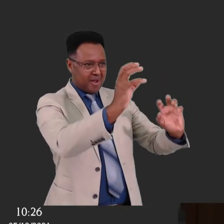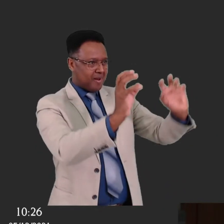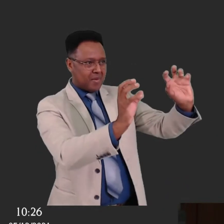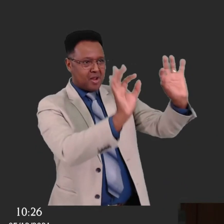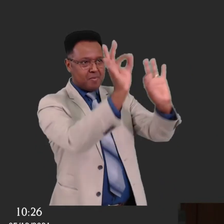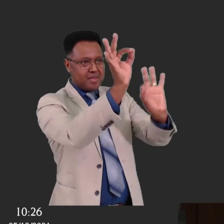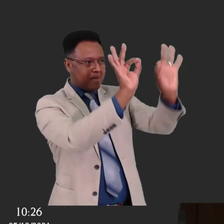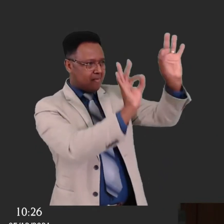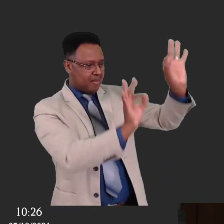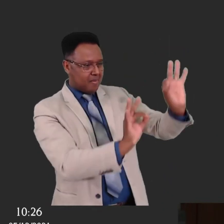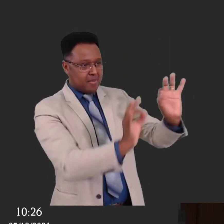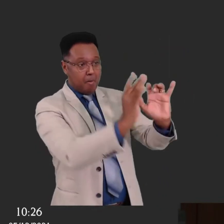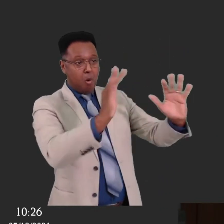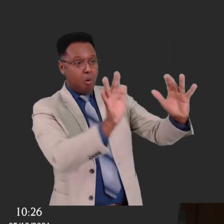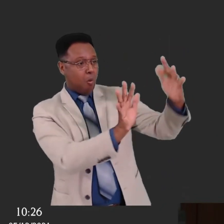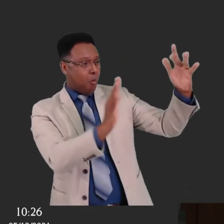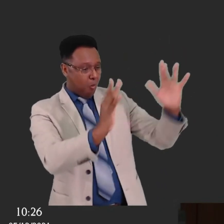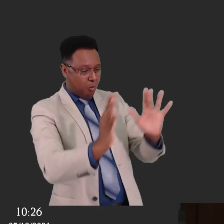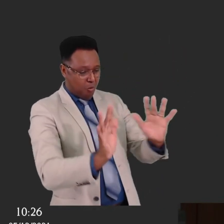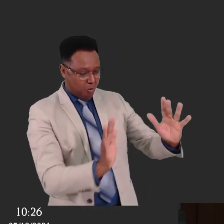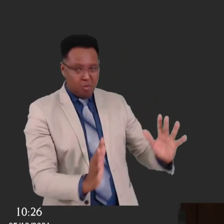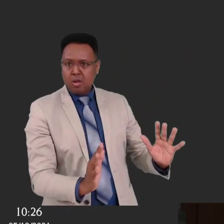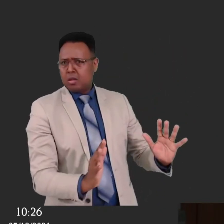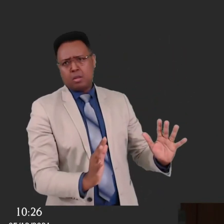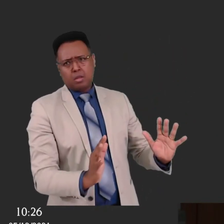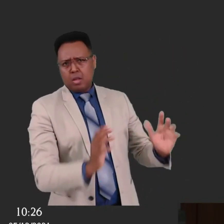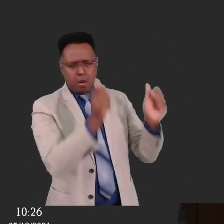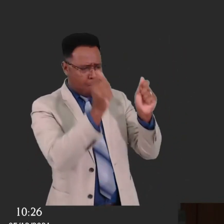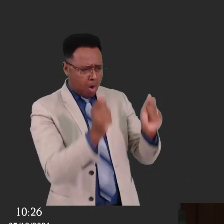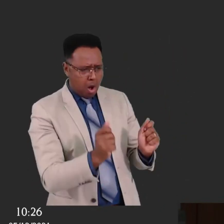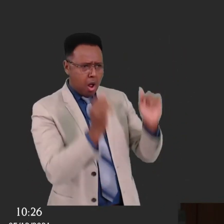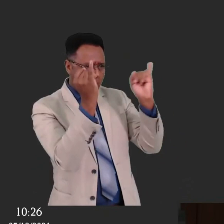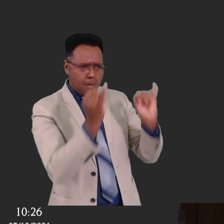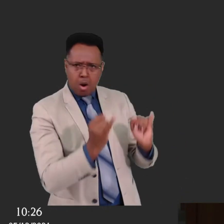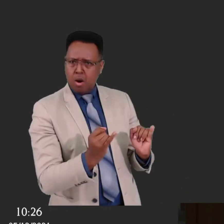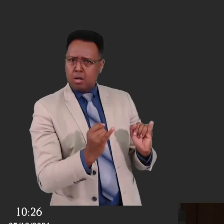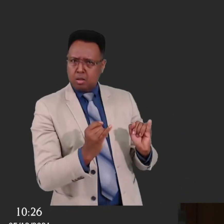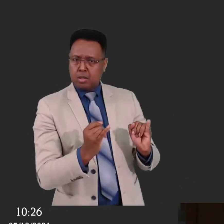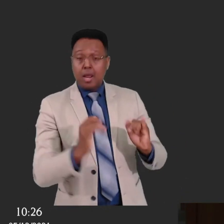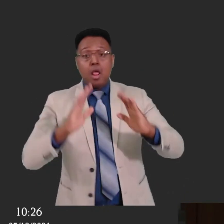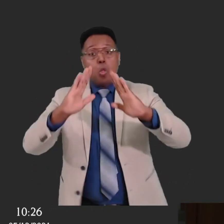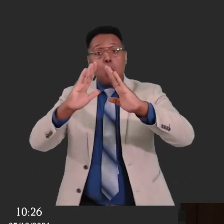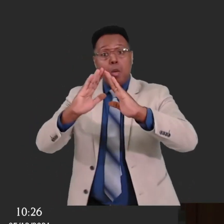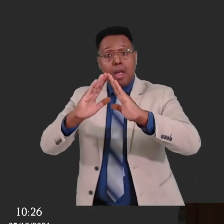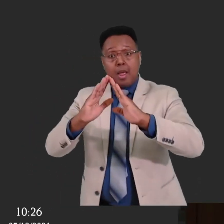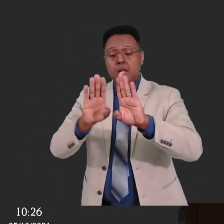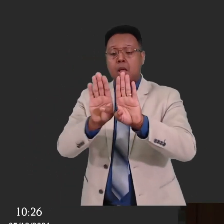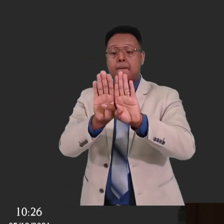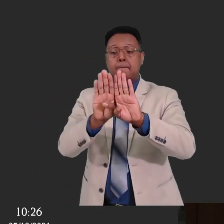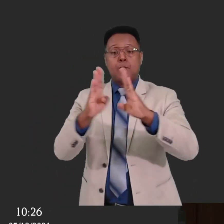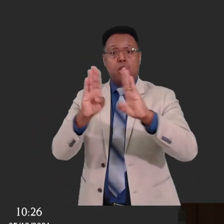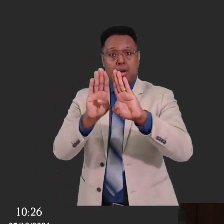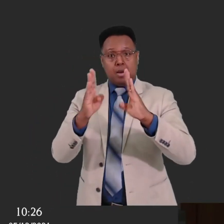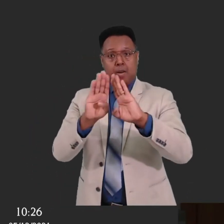idólatra, inconveniente para nós. Colocar na porta uma guirlanda, que é um tipo de uma